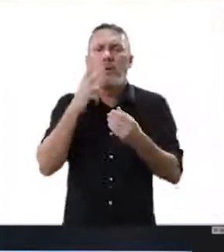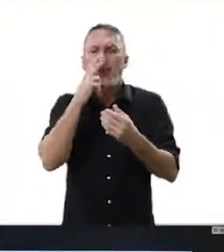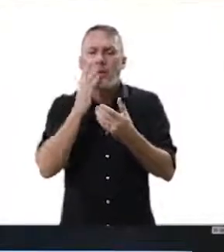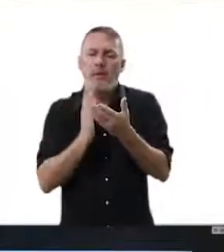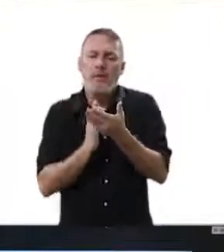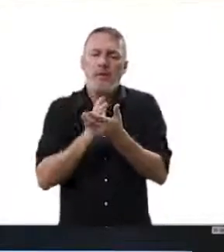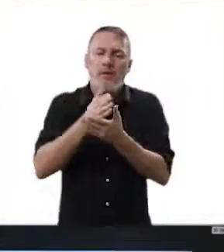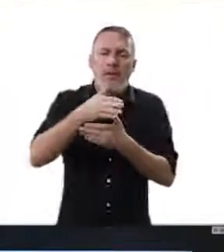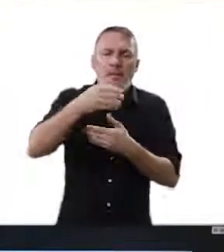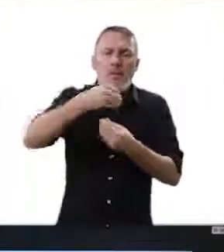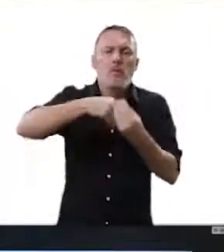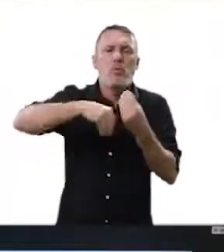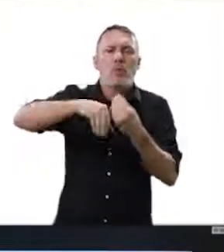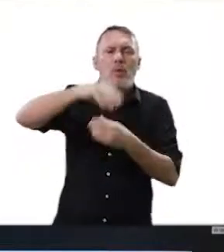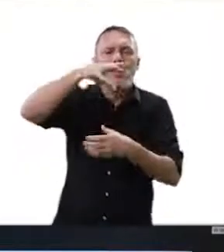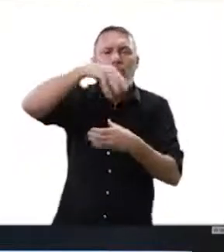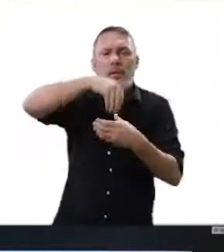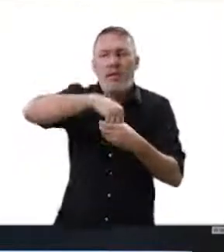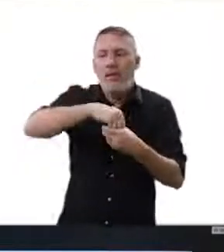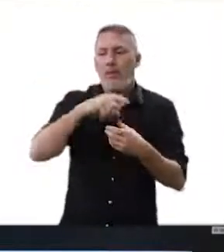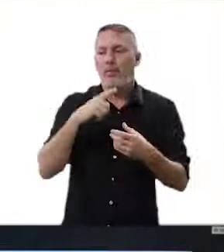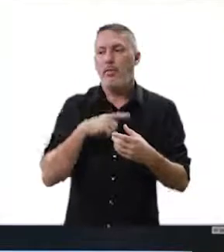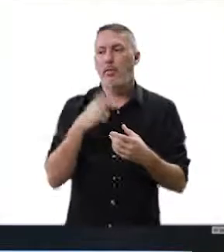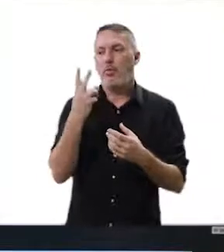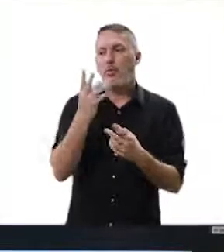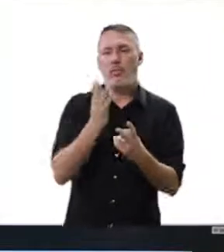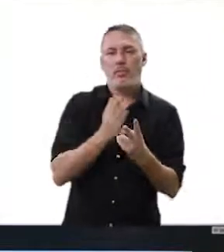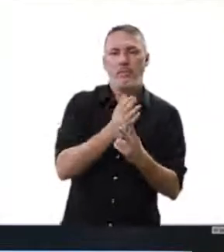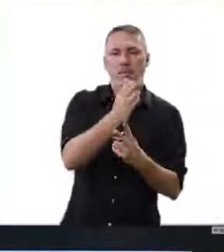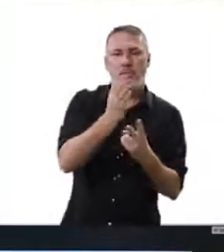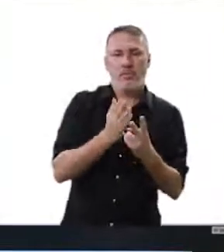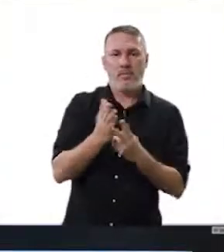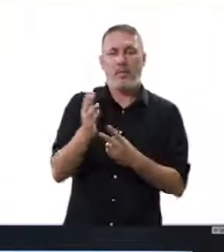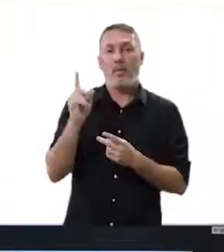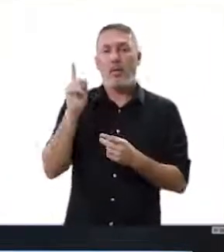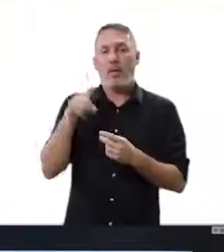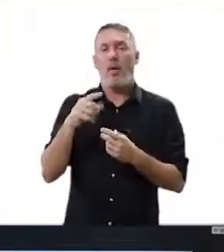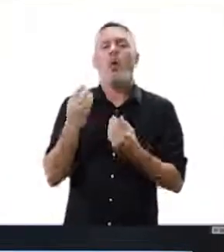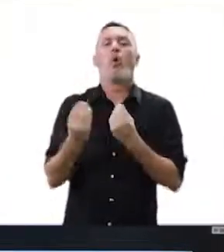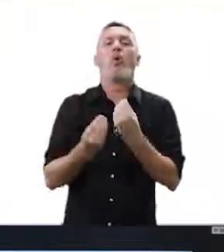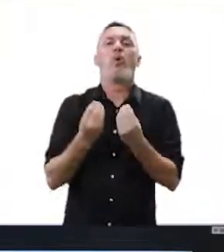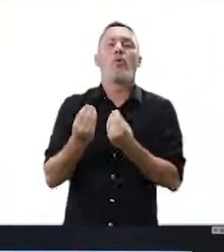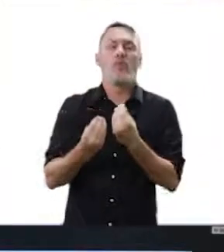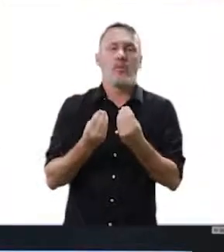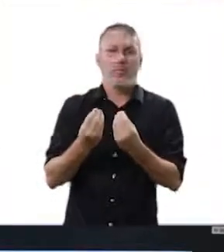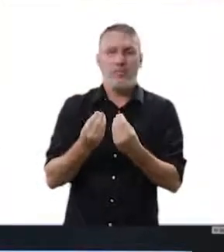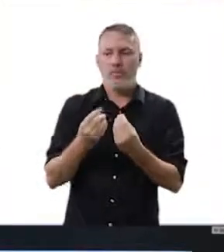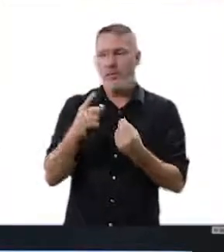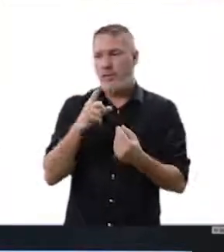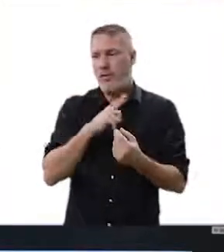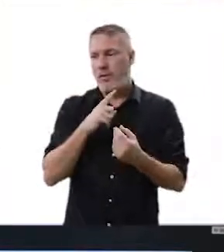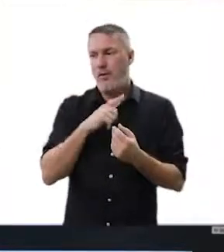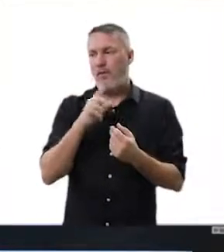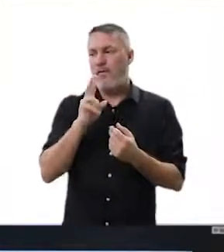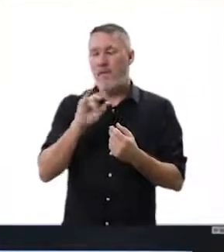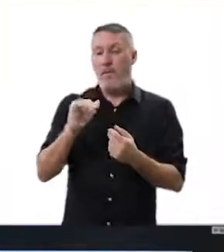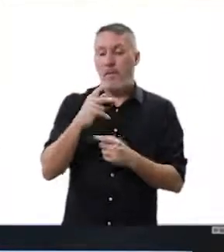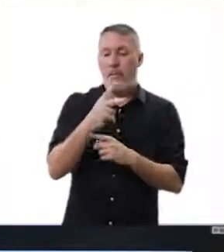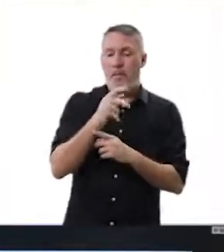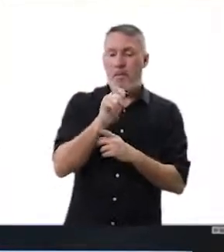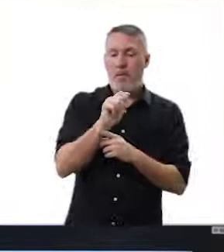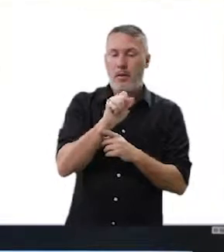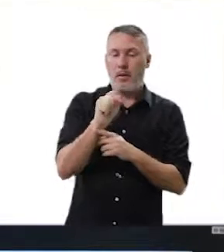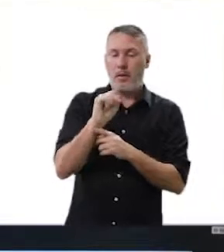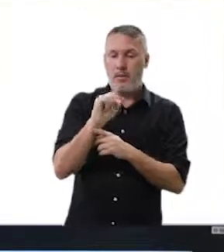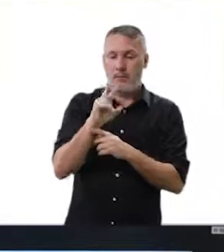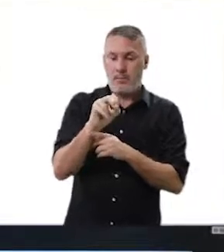transporte passivo e o transporte ativo. Qual é a diferença entre eles? Galera, o